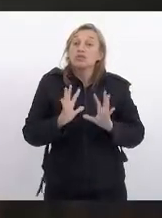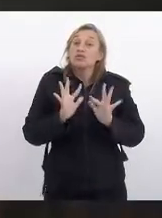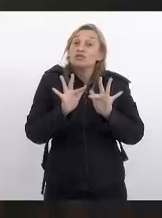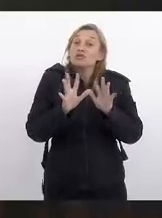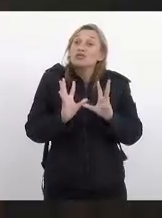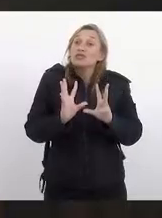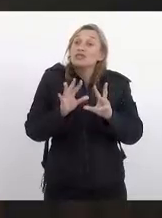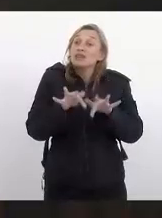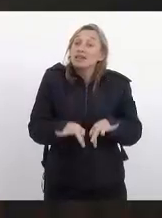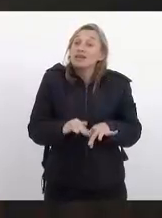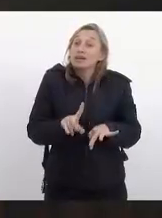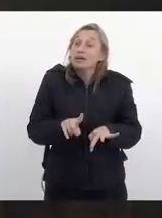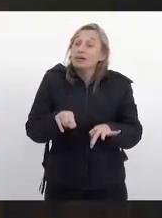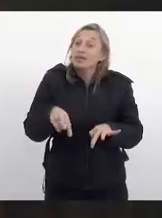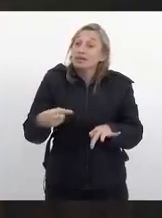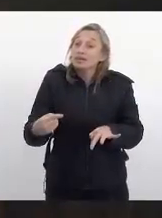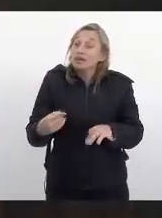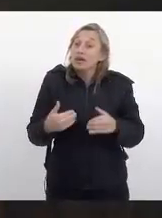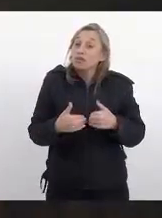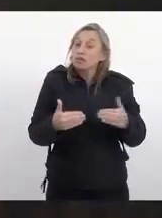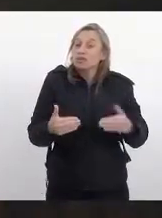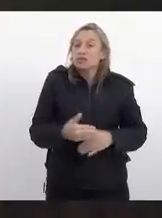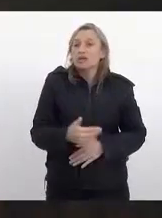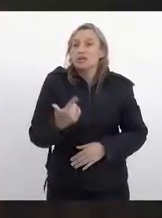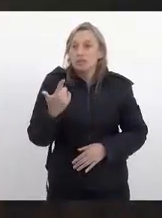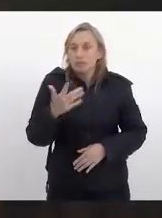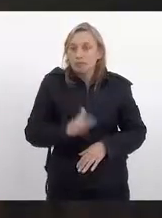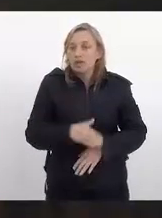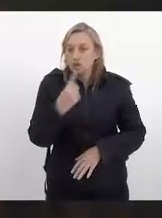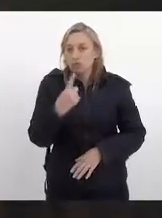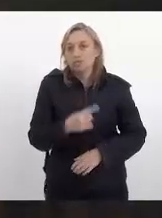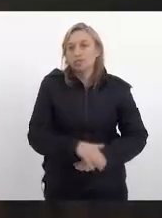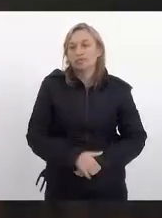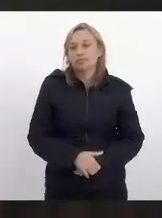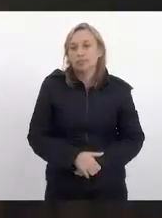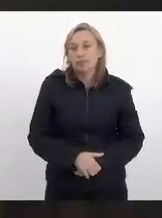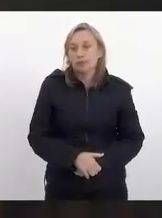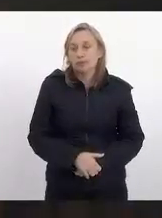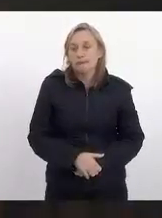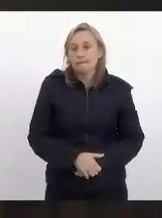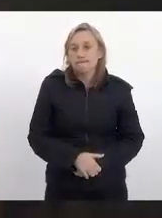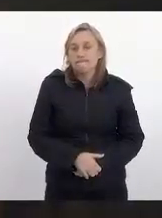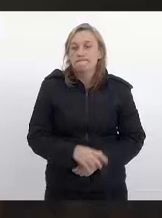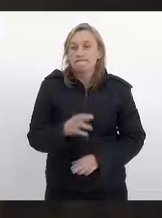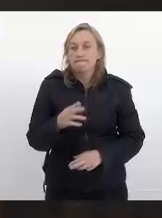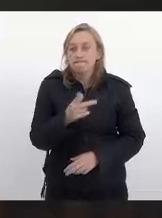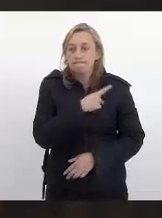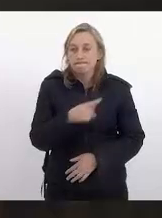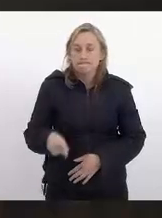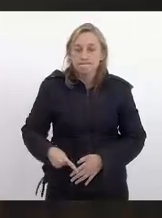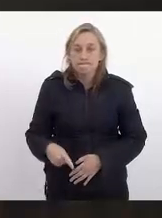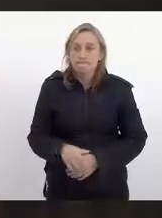concluir essa para abrir a outra porque vai ser mais uma sessão o presidente